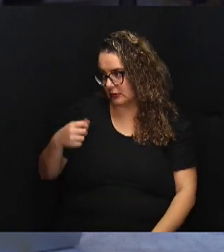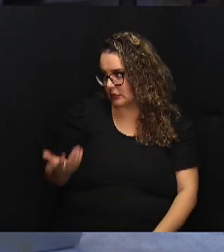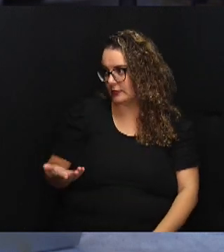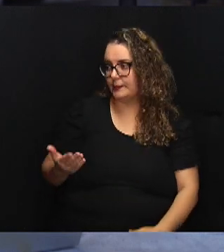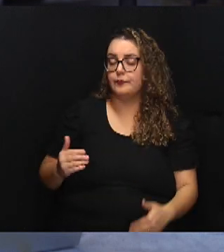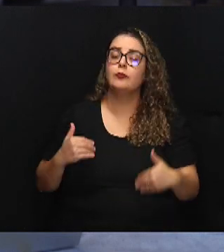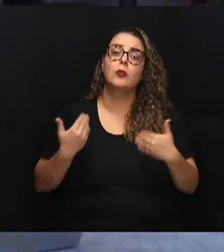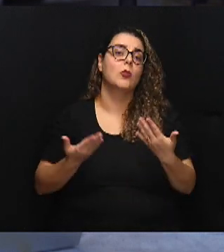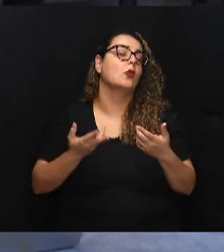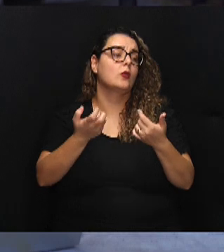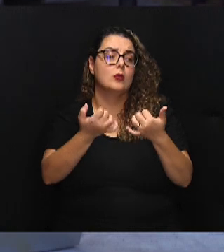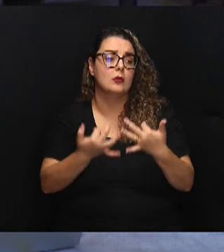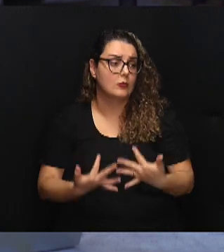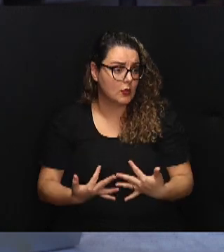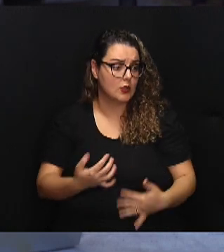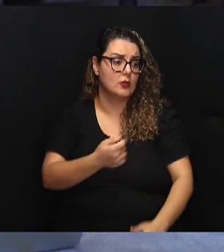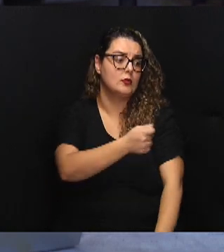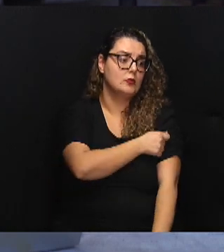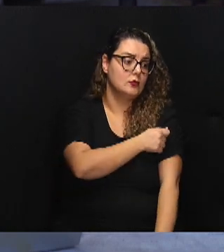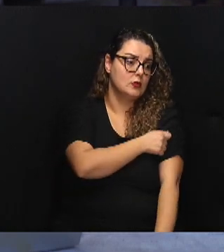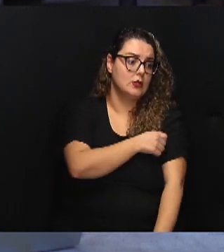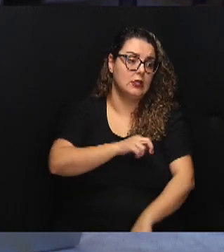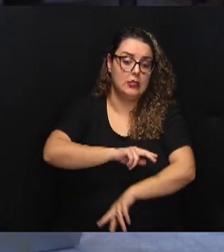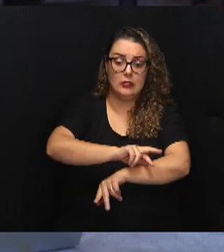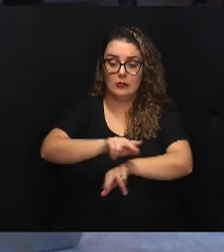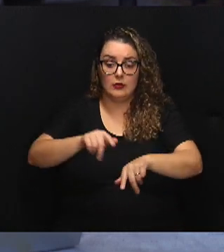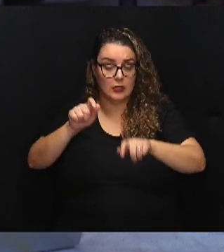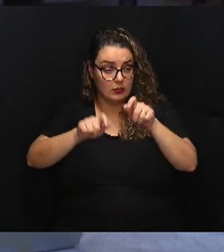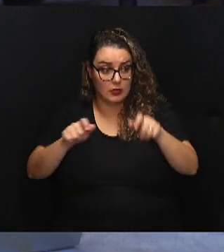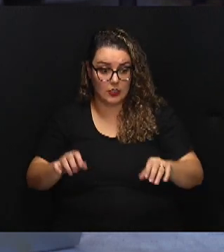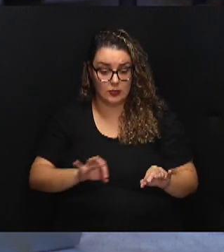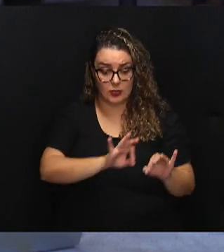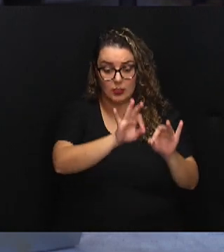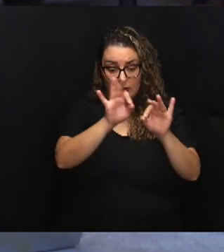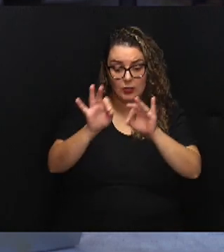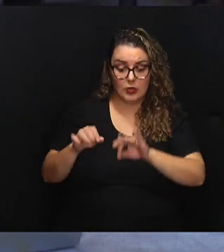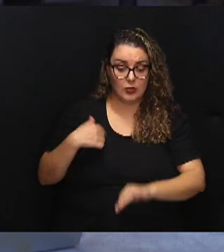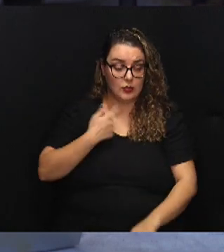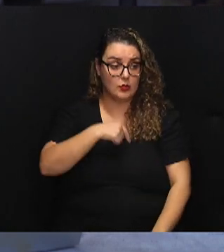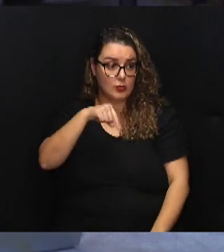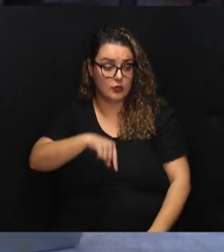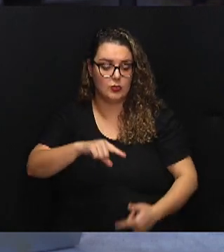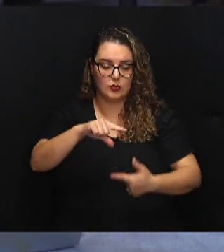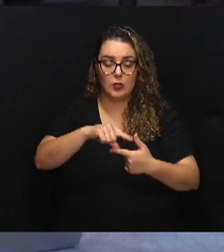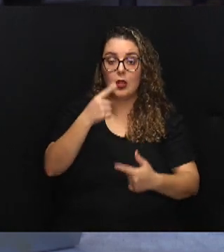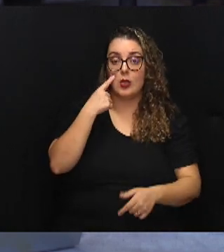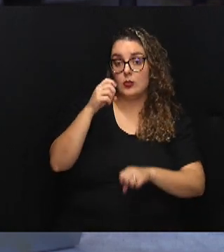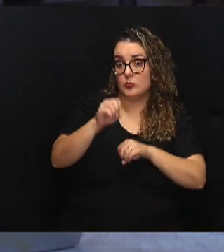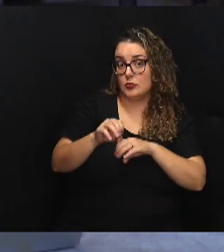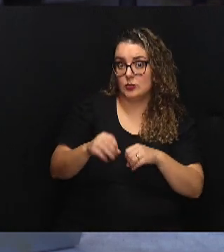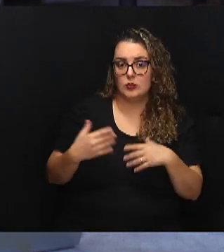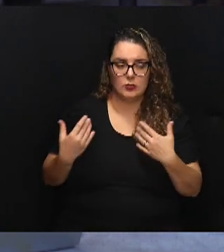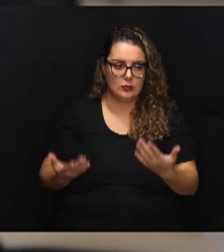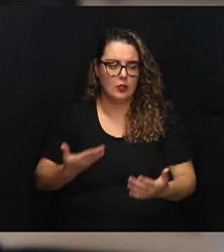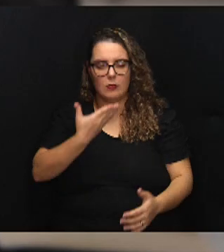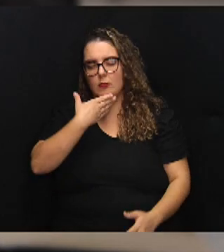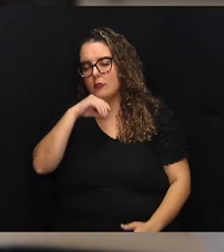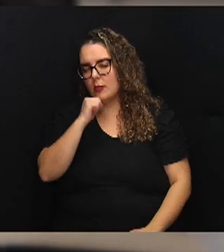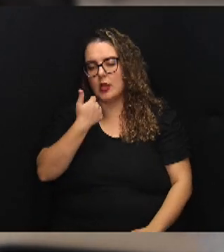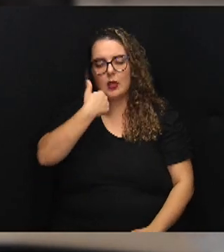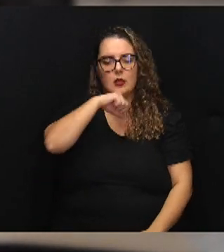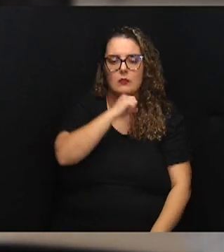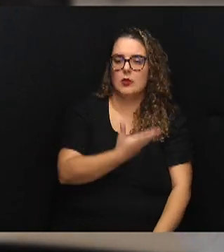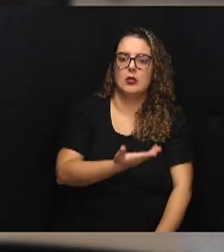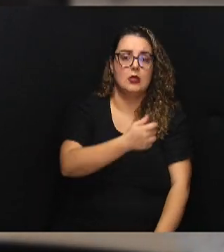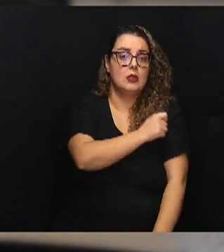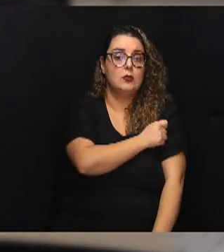a sua orientação para os estudantes? Tem muita gente que assiste a gente aqui no quadro de Olho na Educação, pais, estudantes e tudo